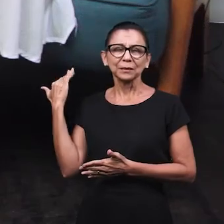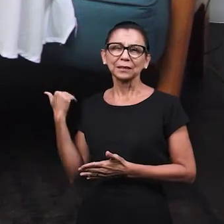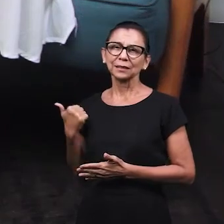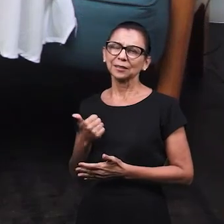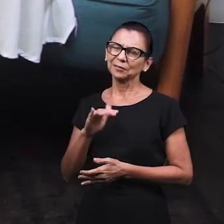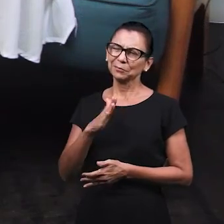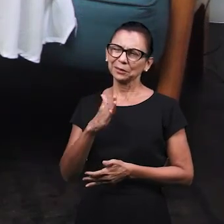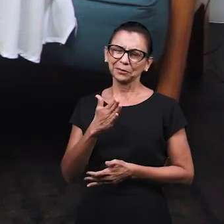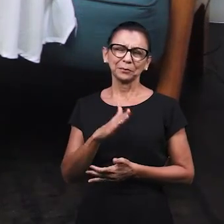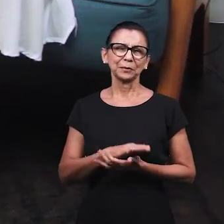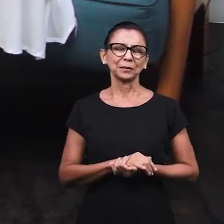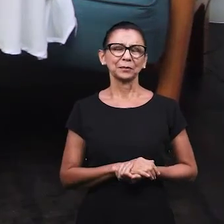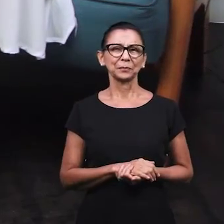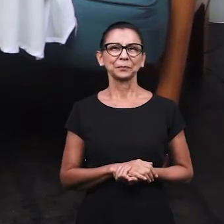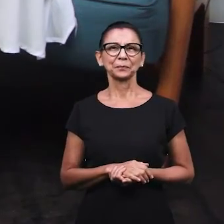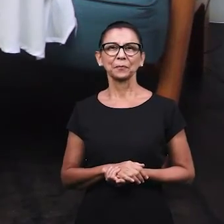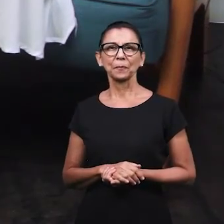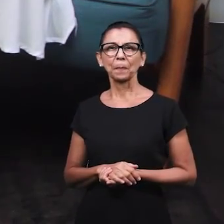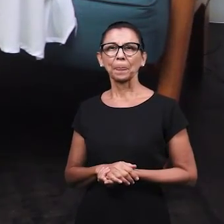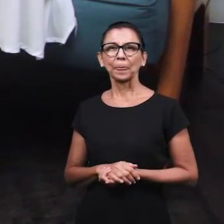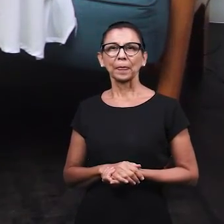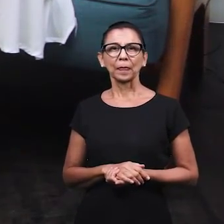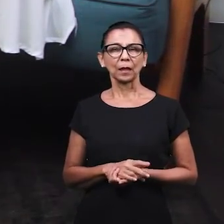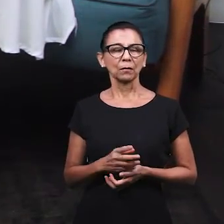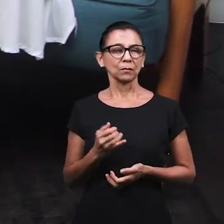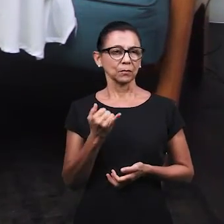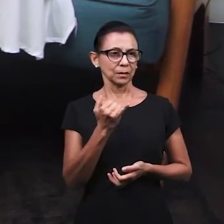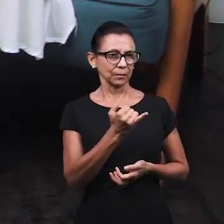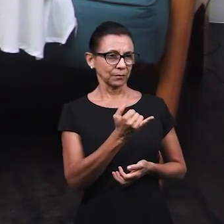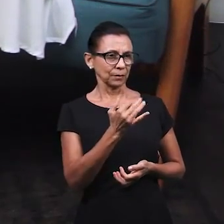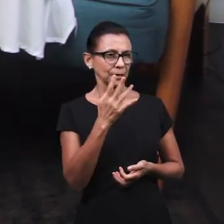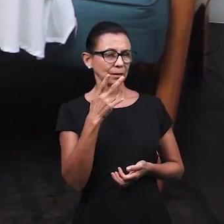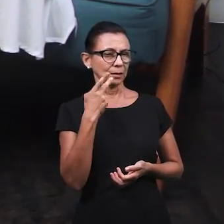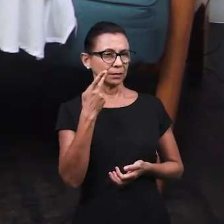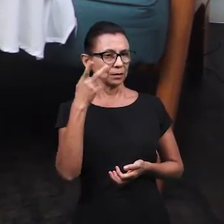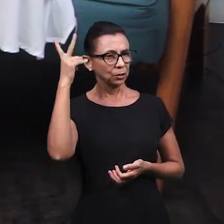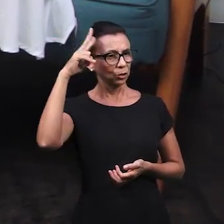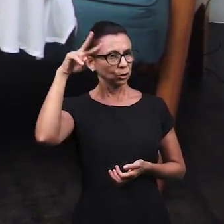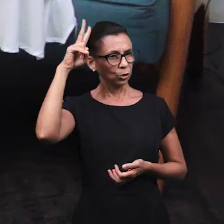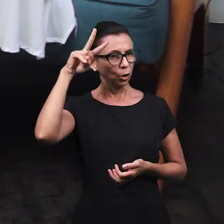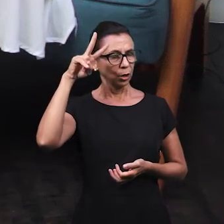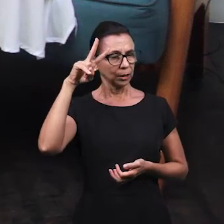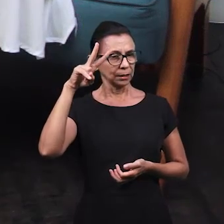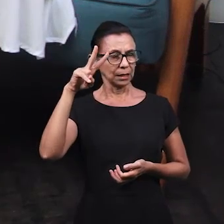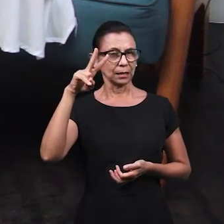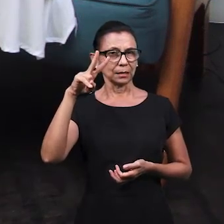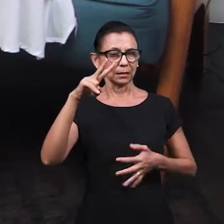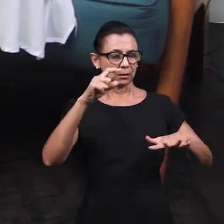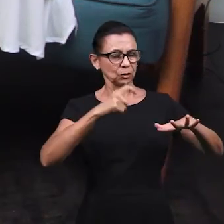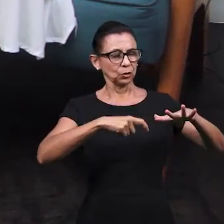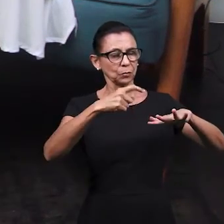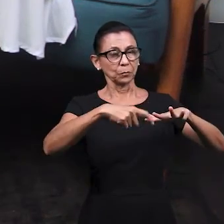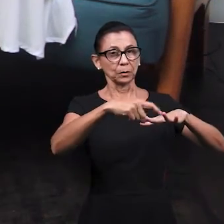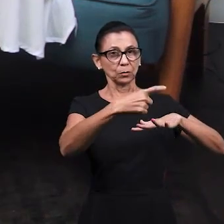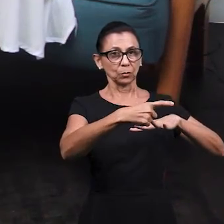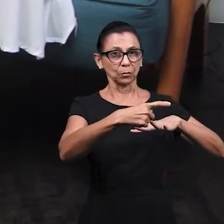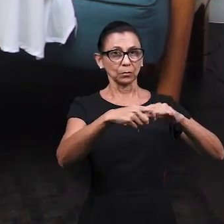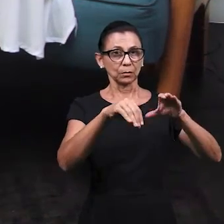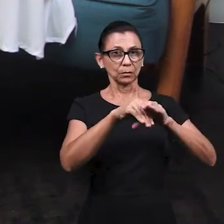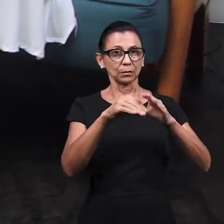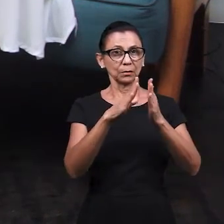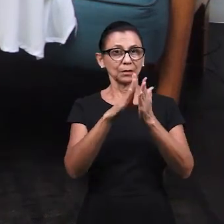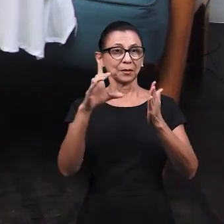É mais ou menos isso. Então você vai contar histórias bíblicas. Sim. Vai contar histórias bíblicas, histórias de